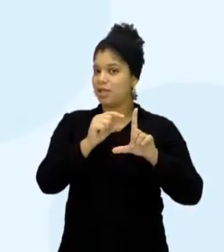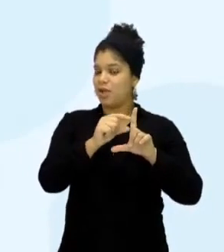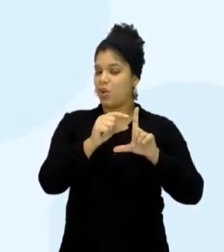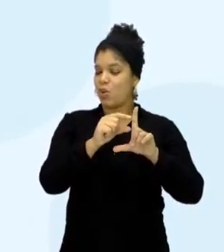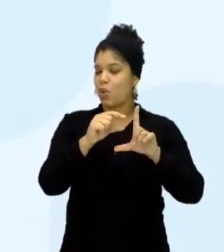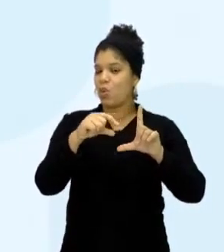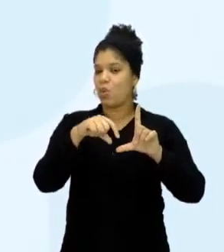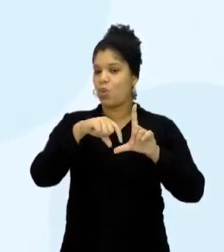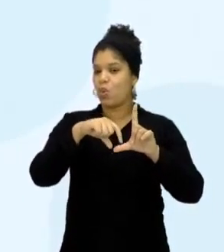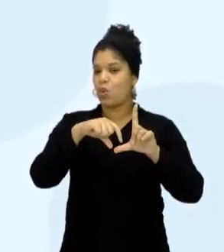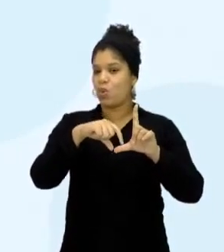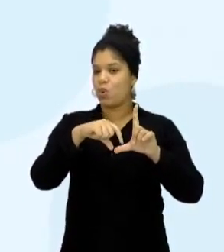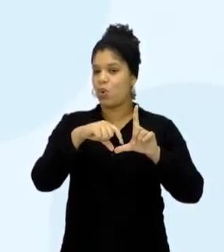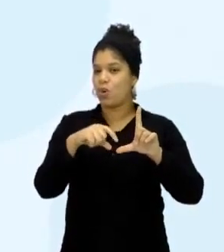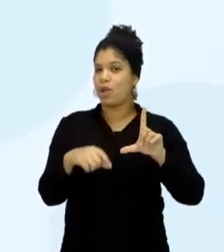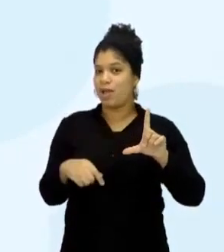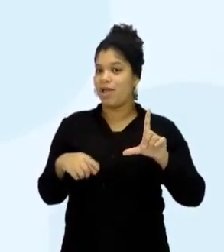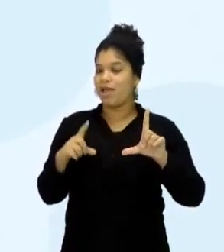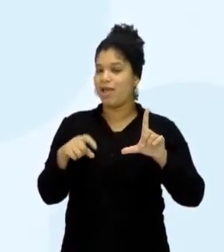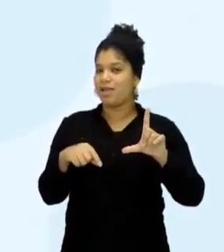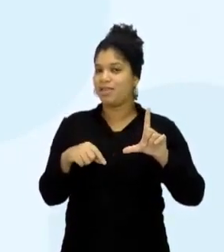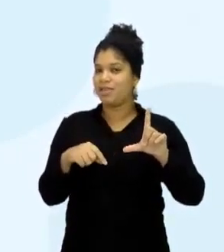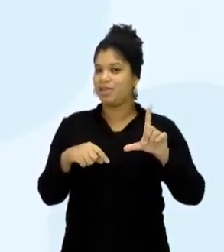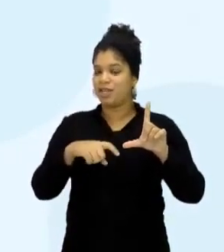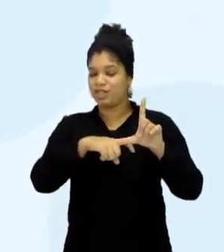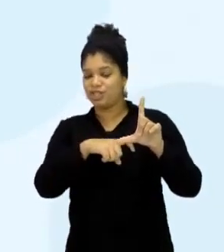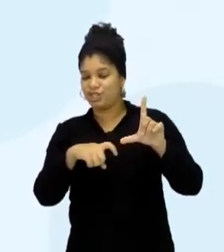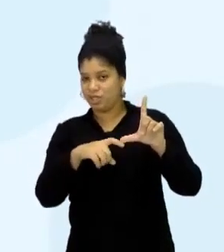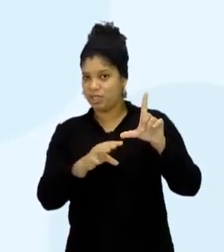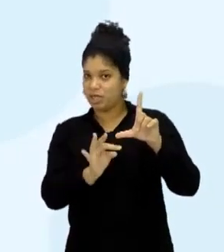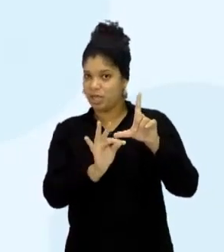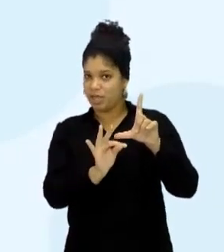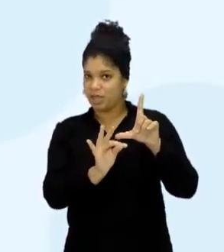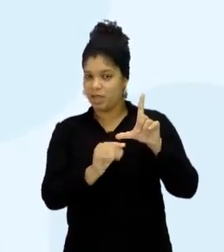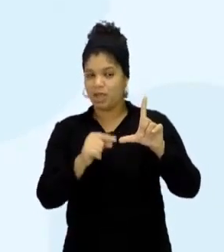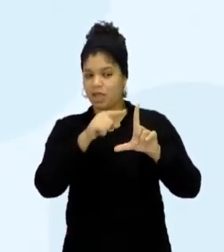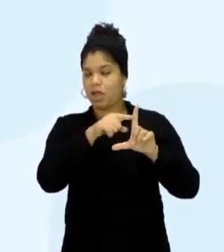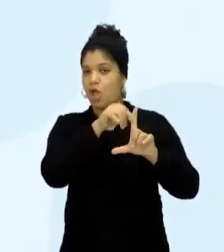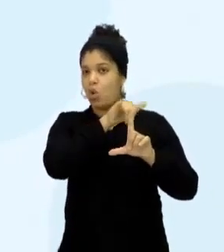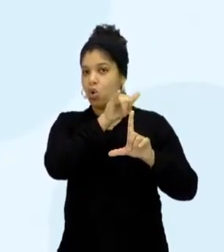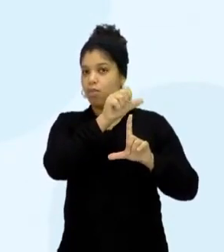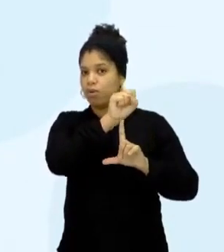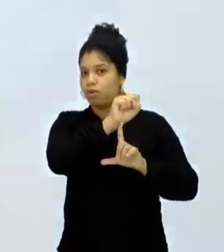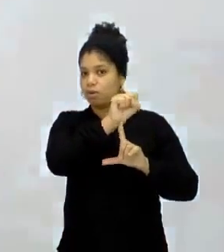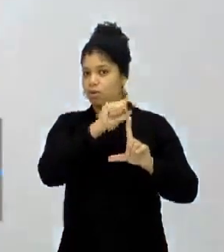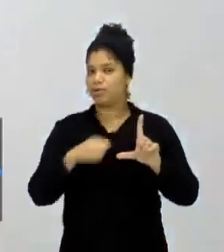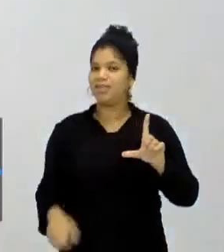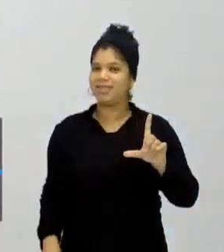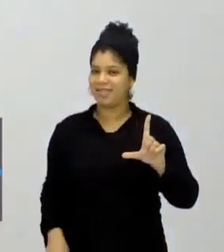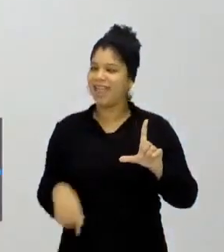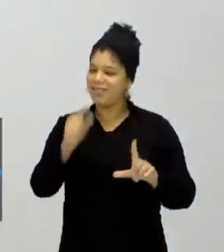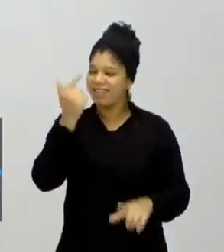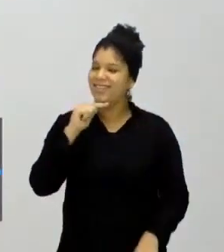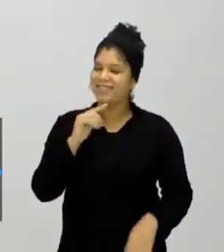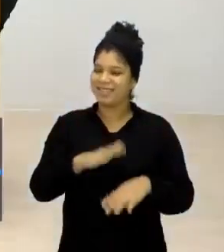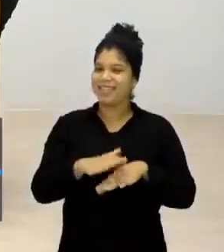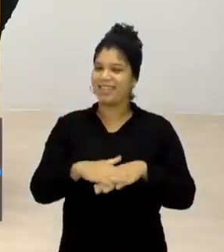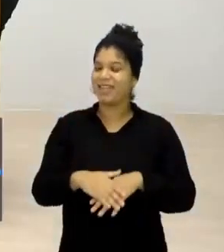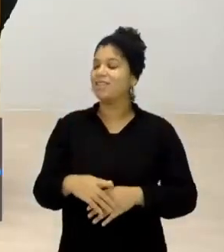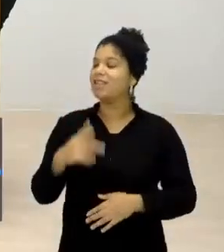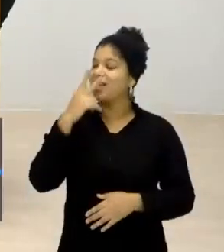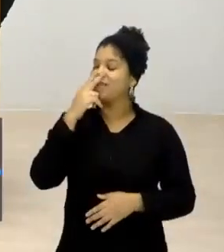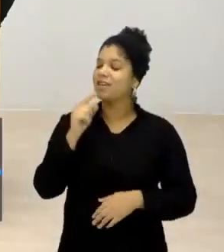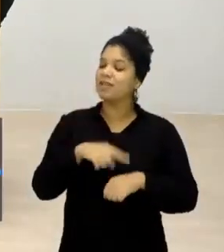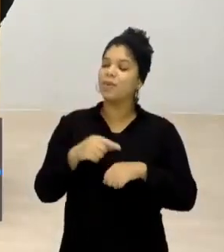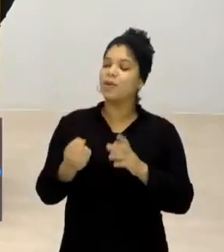mesmo? Variação do y, que é o nosso t, ou do x, que é o nosso t, e do y, que é o nosso s. Ah, vai, você consegue. Professora Inês, e